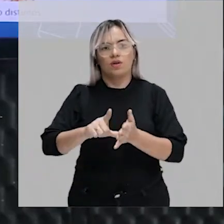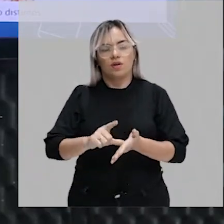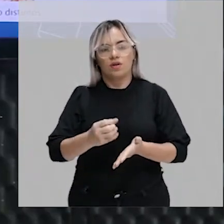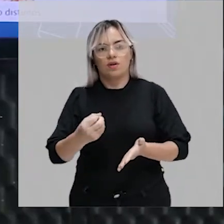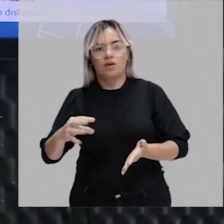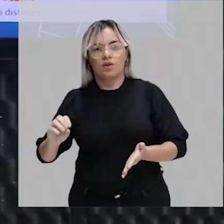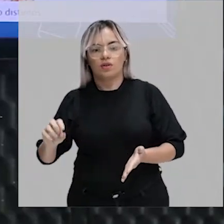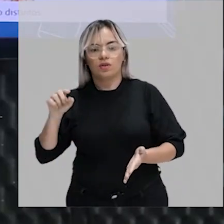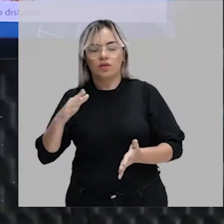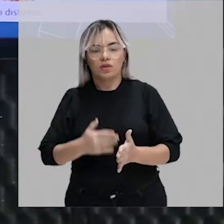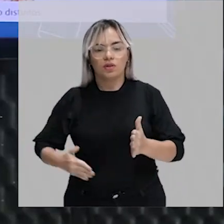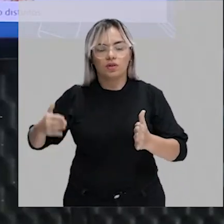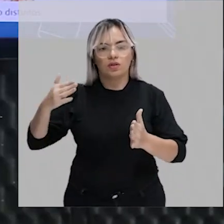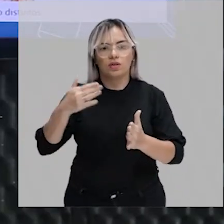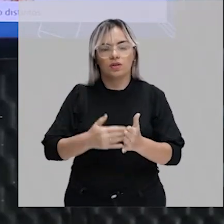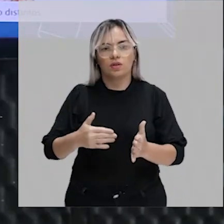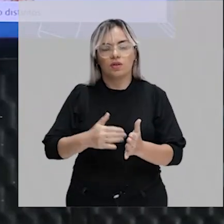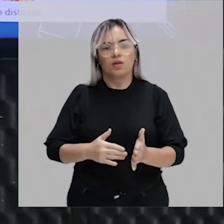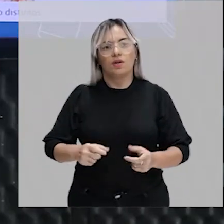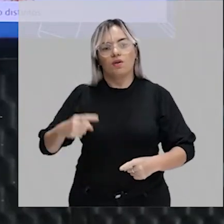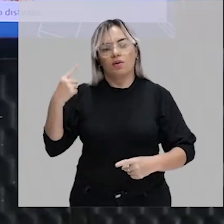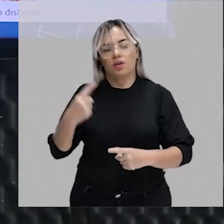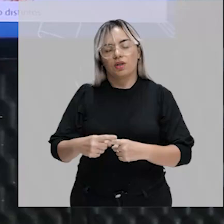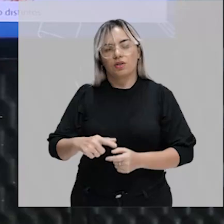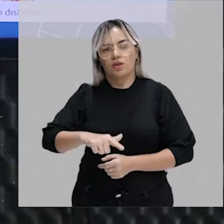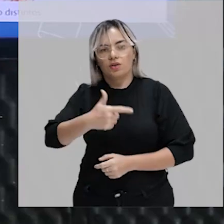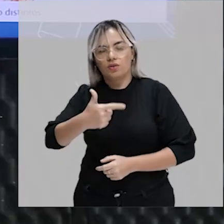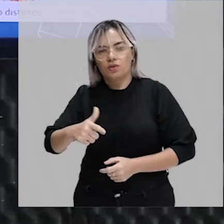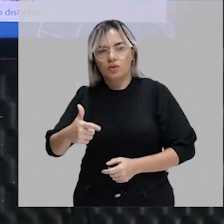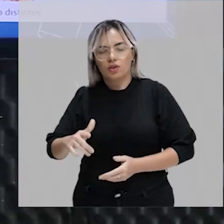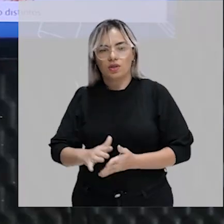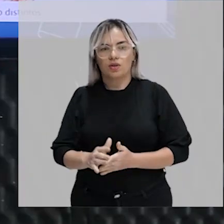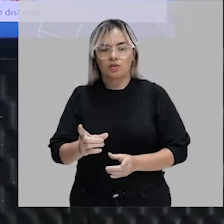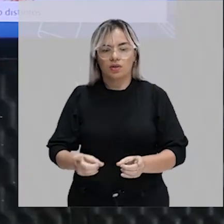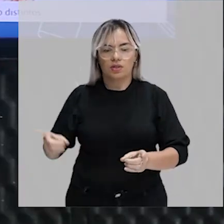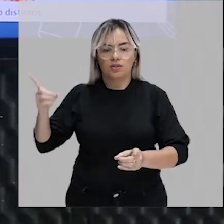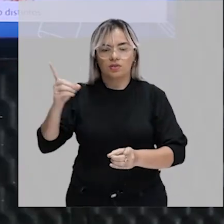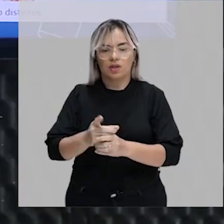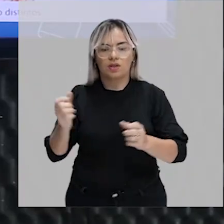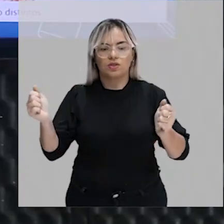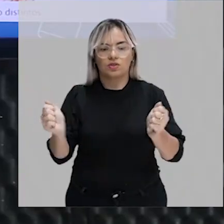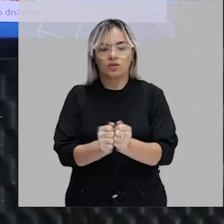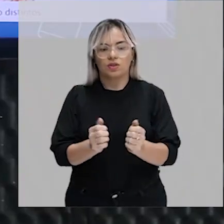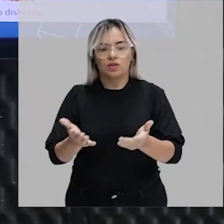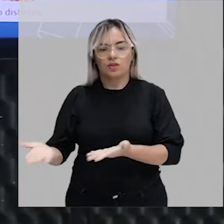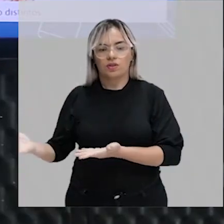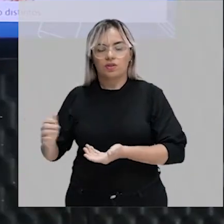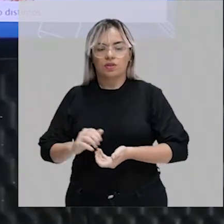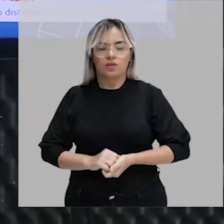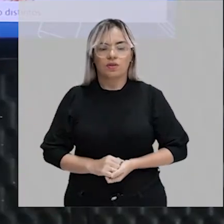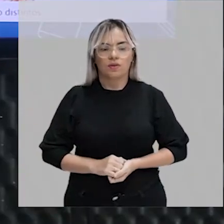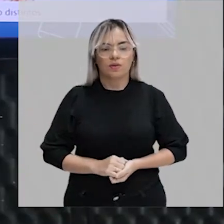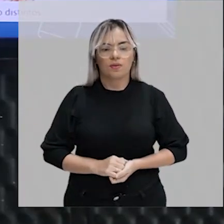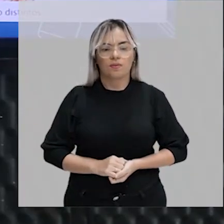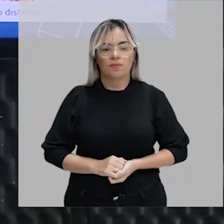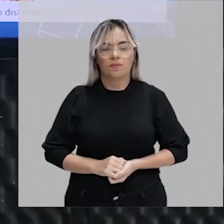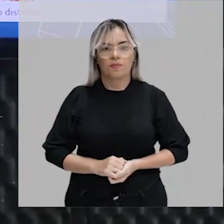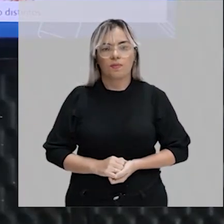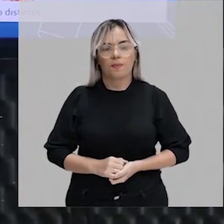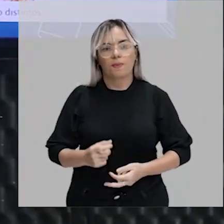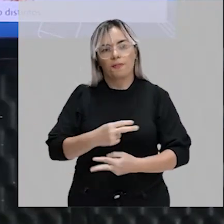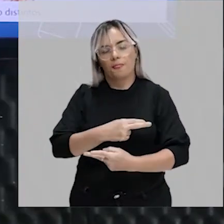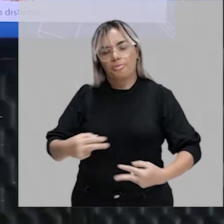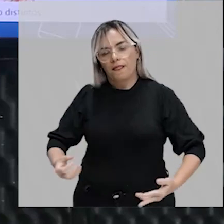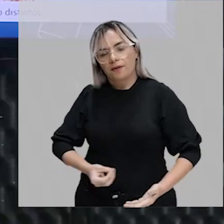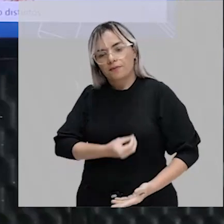quê? Do zigoto pela incapacidade de eles se encontrarem. Tá certo? Então, indivíduos de espécies diferentes, eles